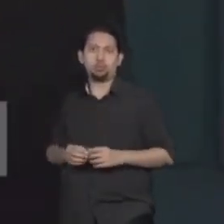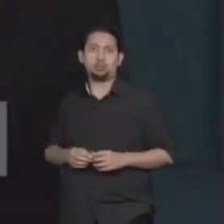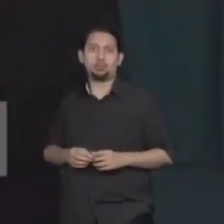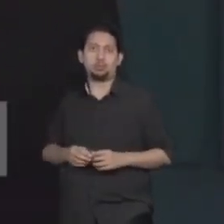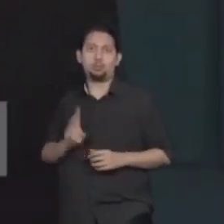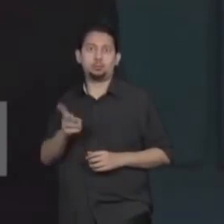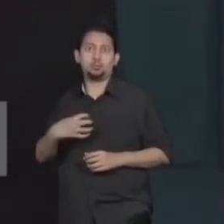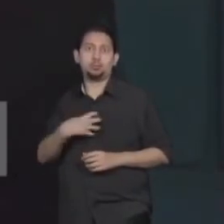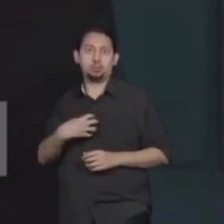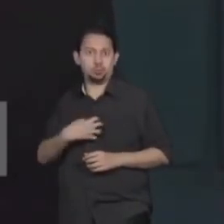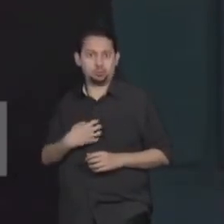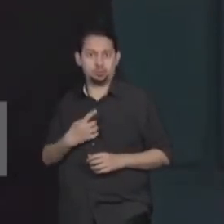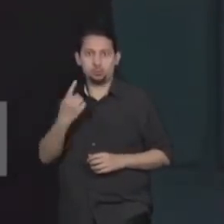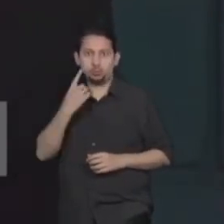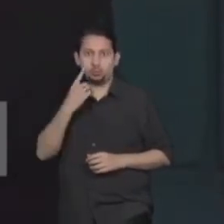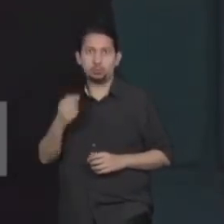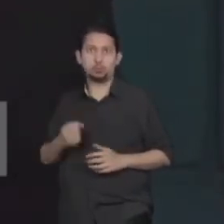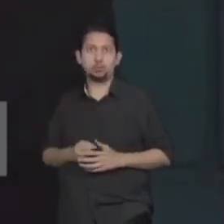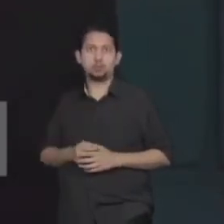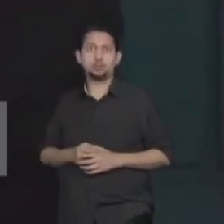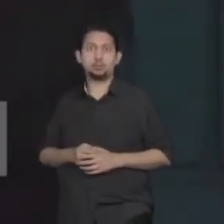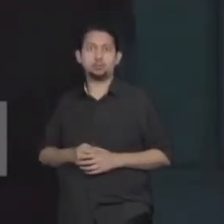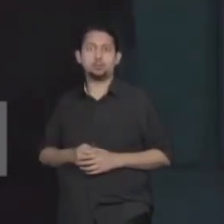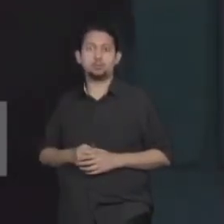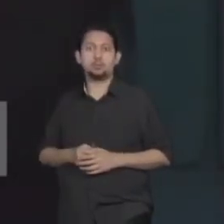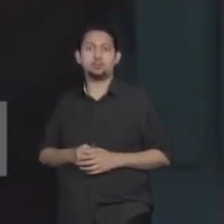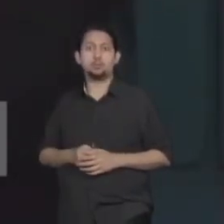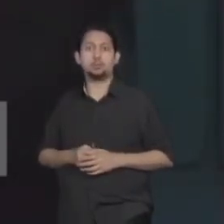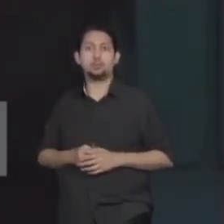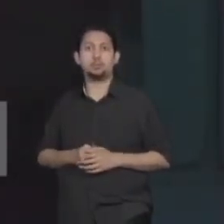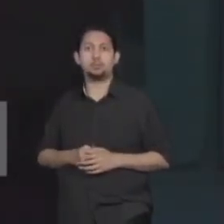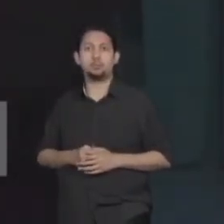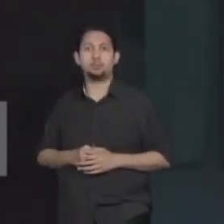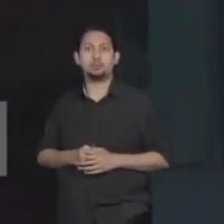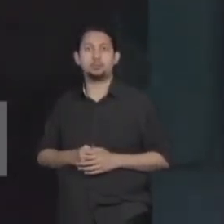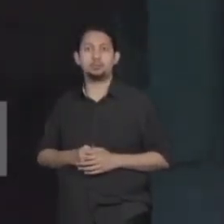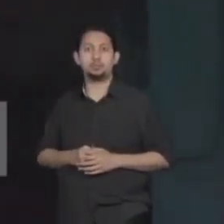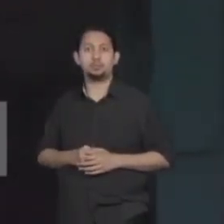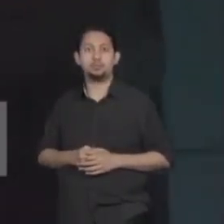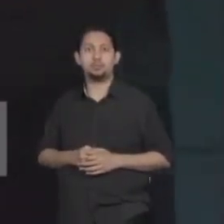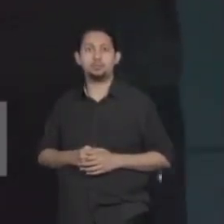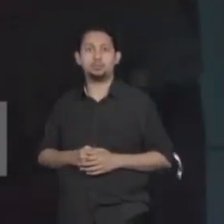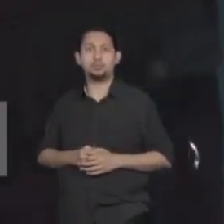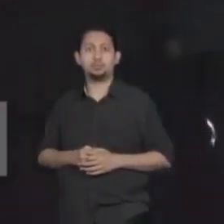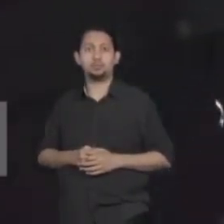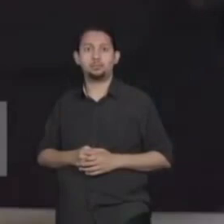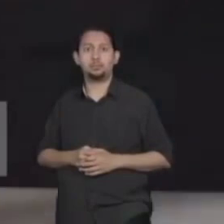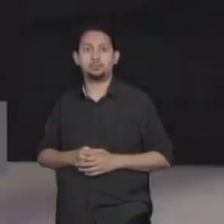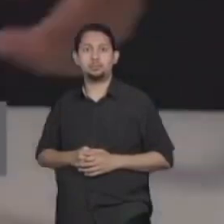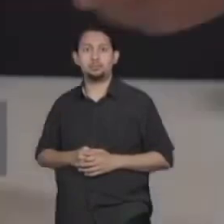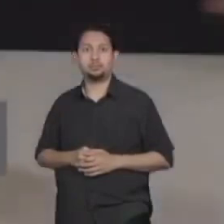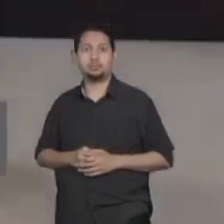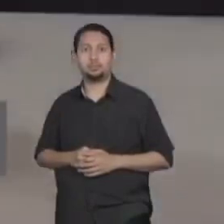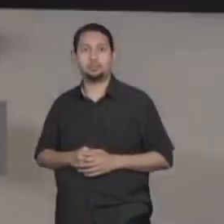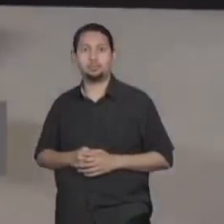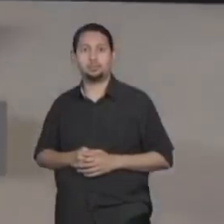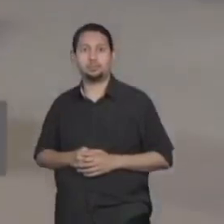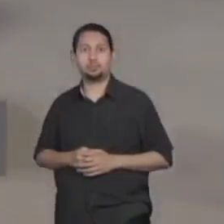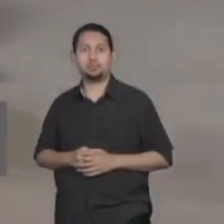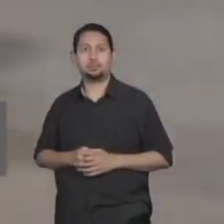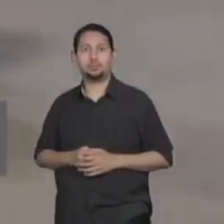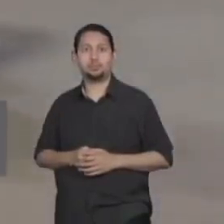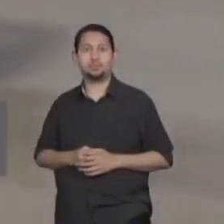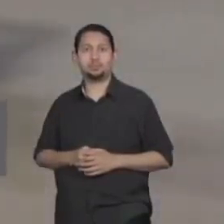do mesmo jeito. Isso aqui, o interruptor é tipo uma chave on-off, tudo bem. Aí você coloca ele para